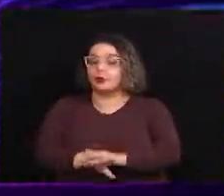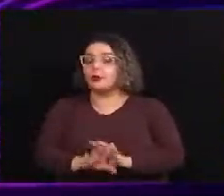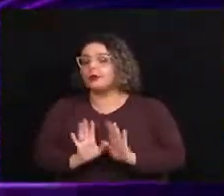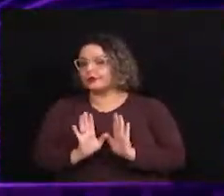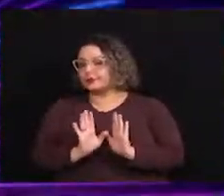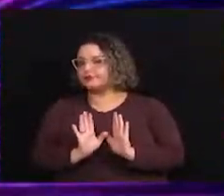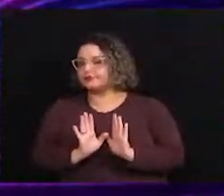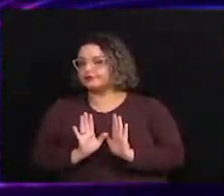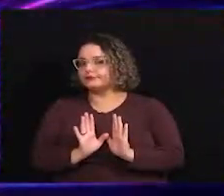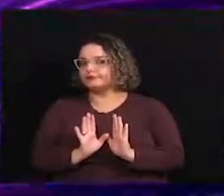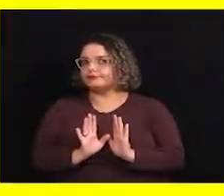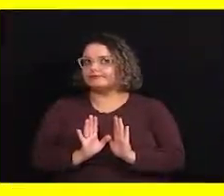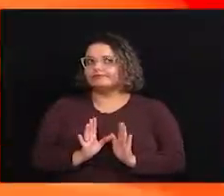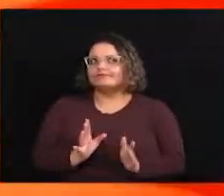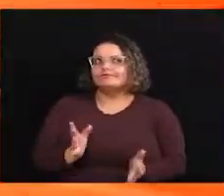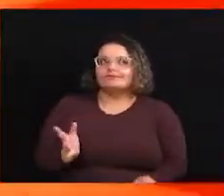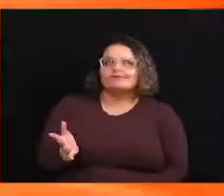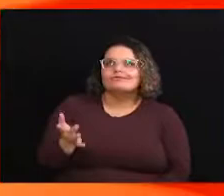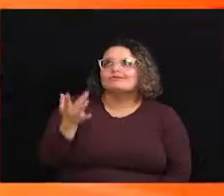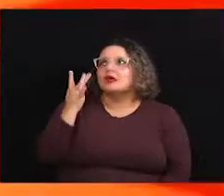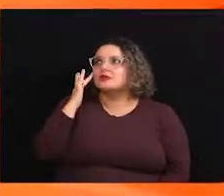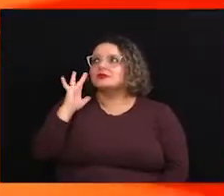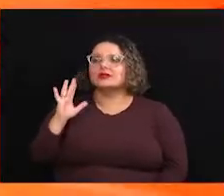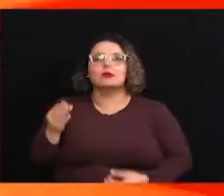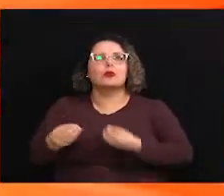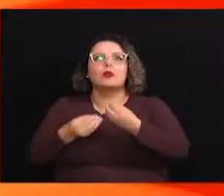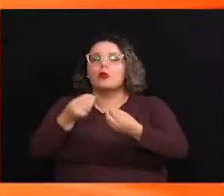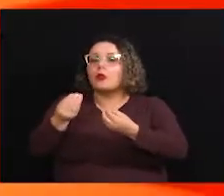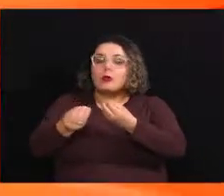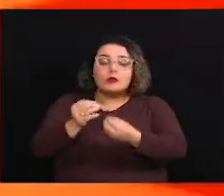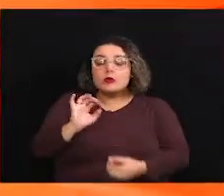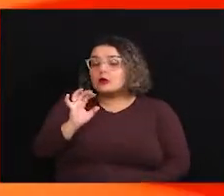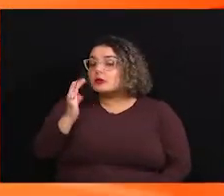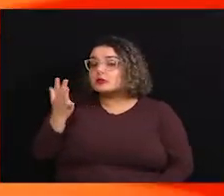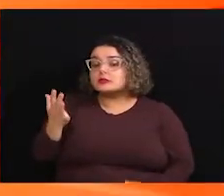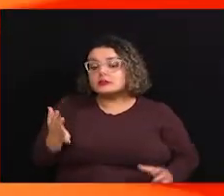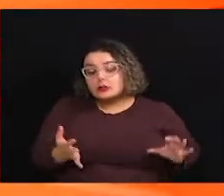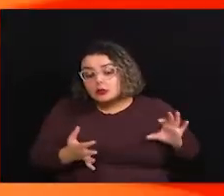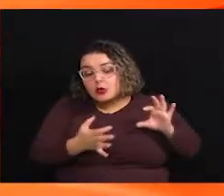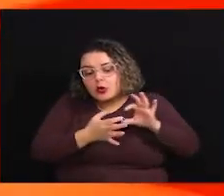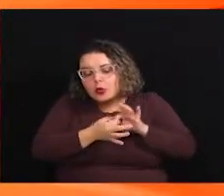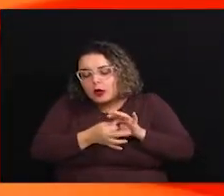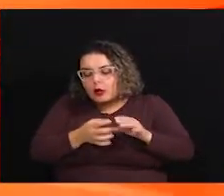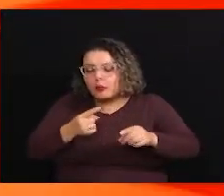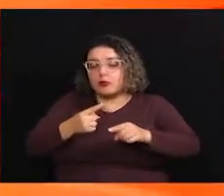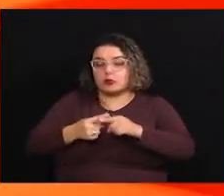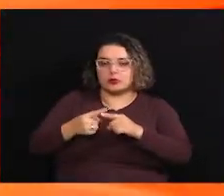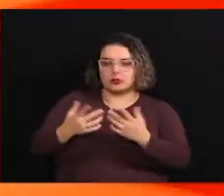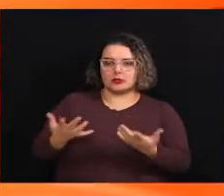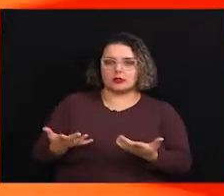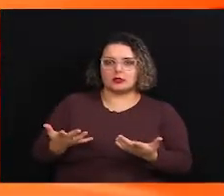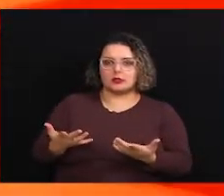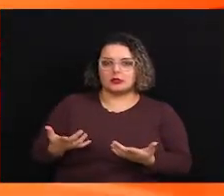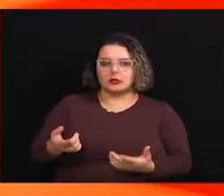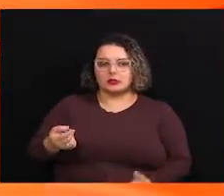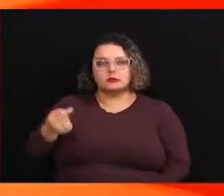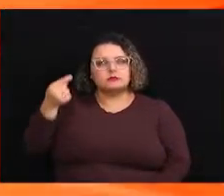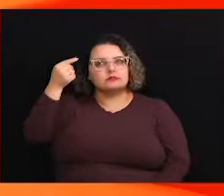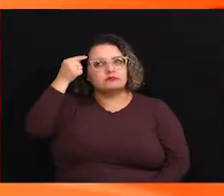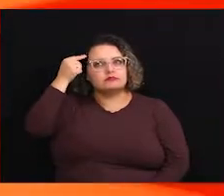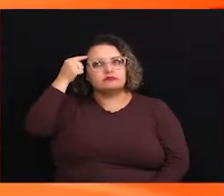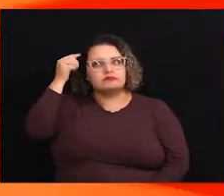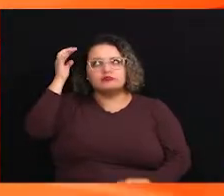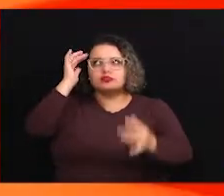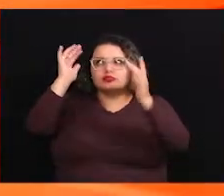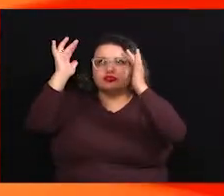mesmo. Eu não sei explicar exatamente como aconteceu essa conexão, porque eu estava com essa trama na minha cabeça.